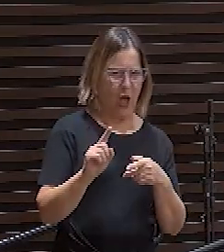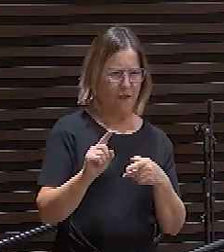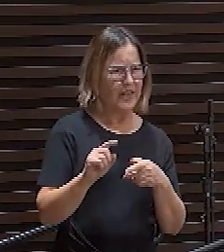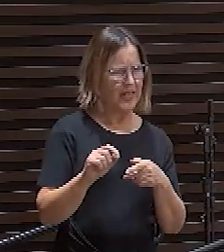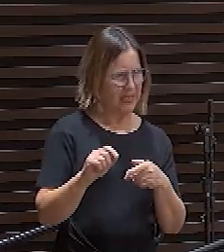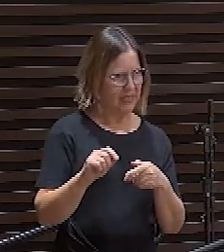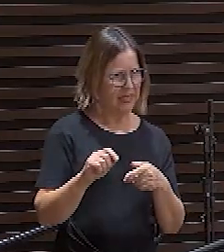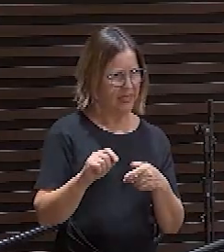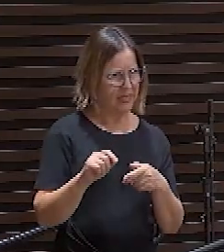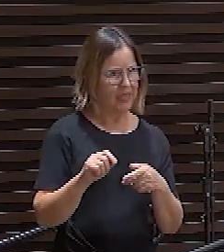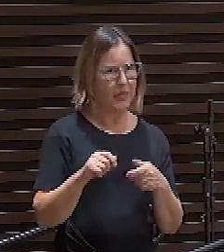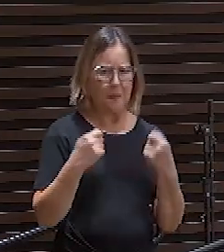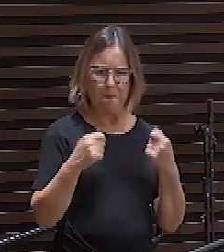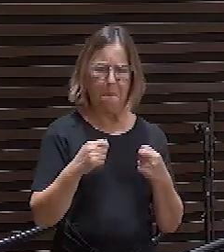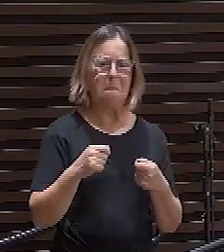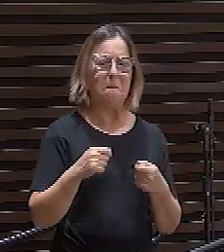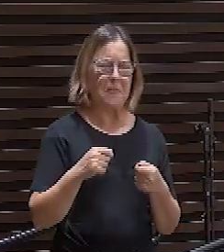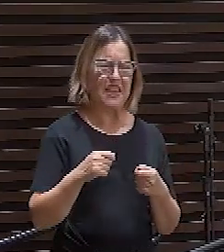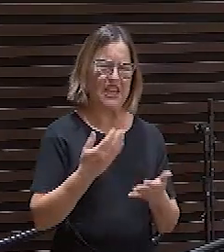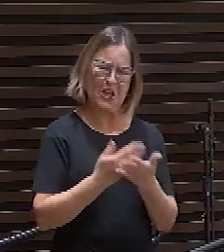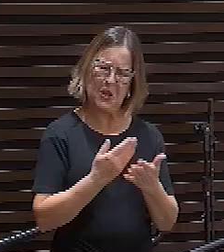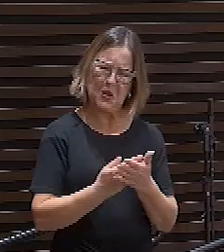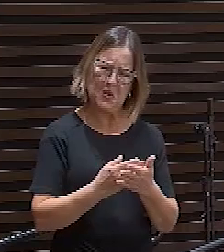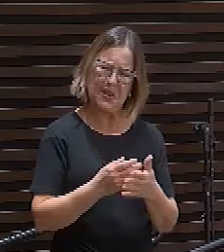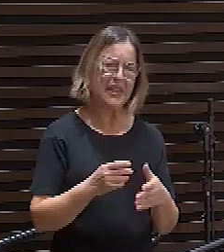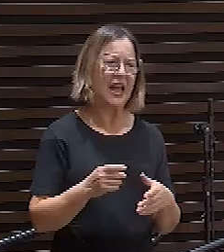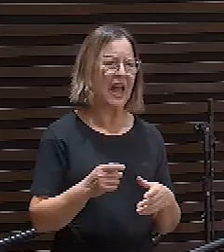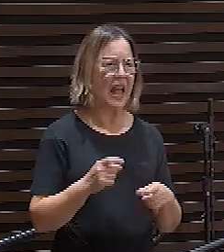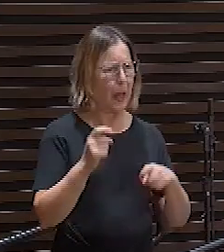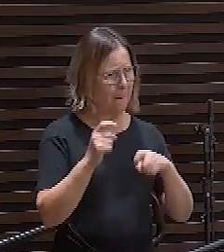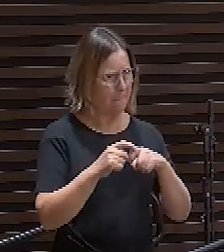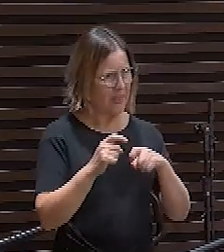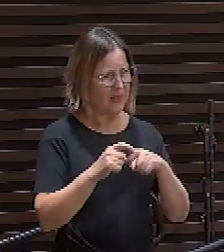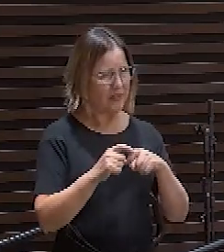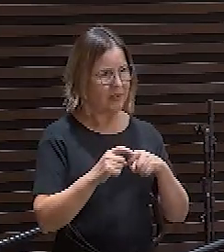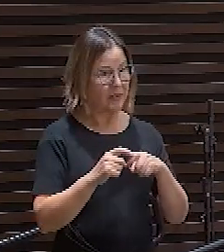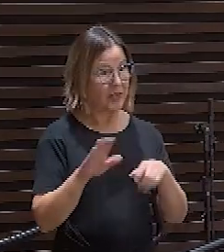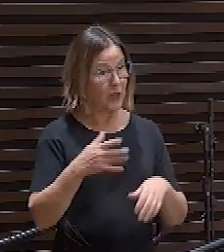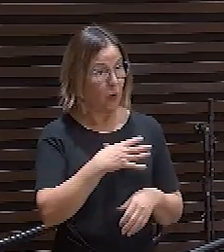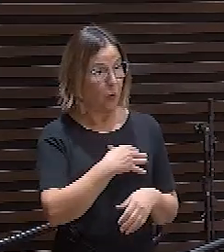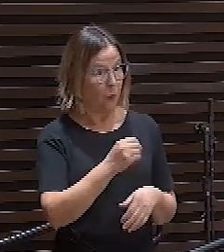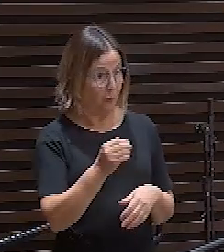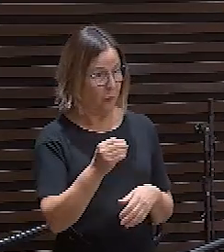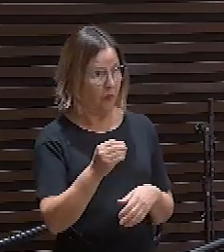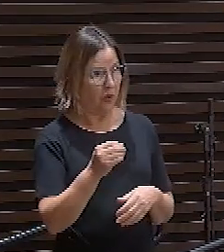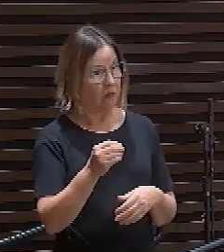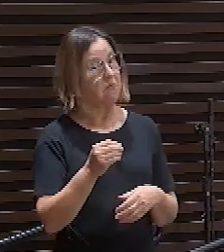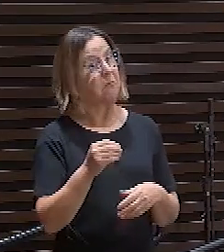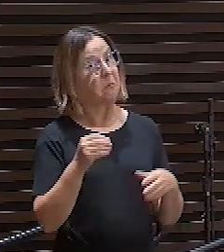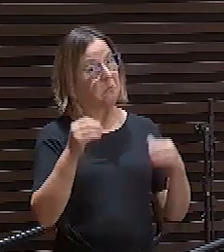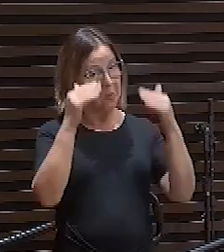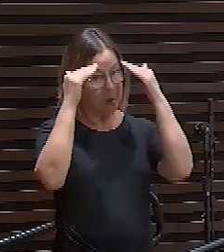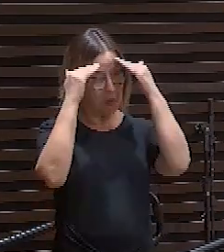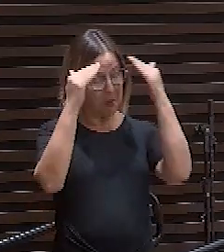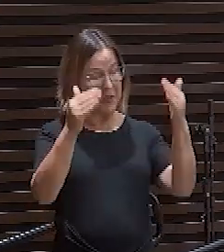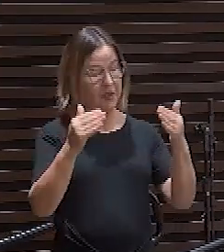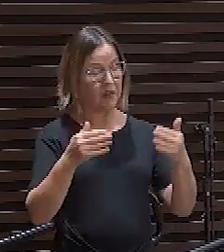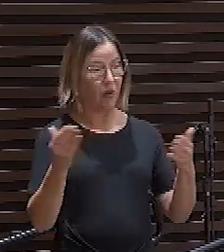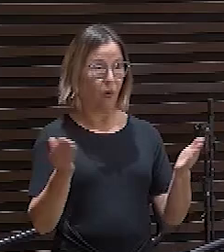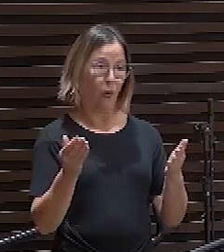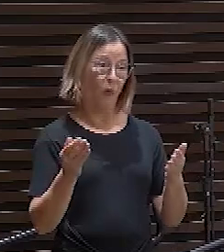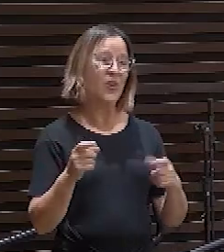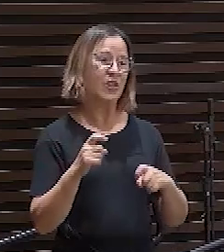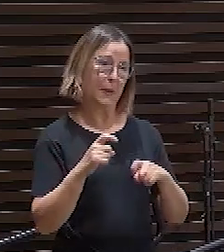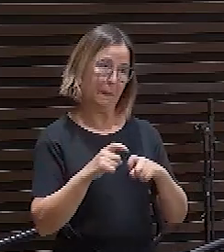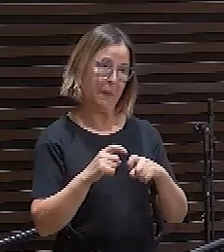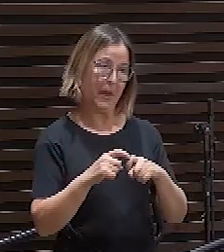profissão é a medicina. O menino foi atrás, hoje é um médico muito, muito capacitado,